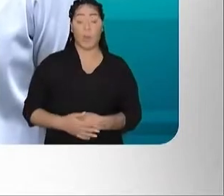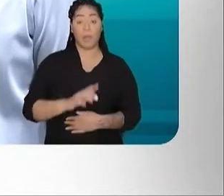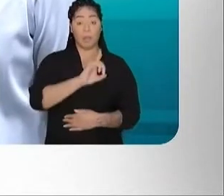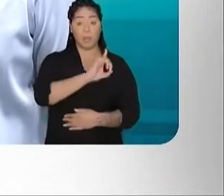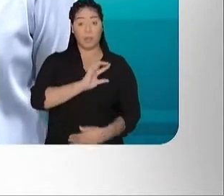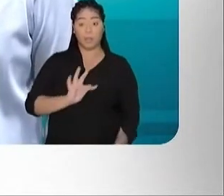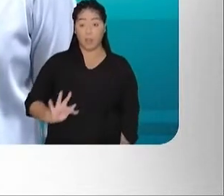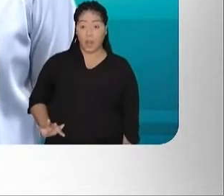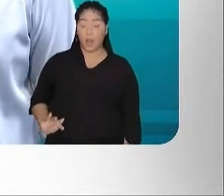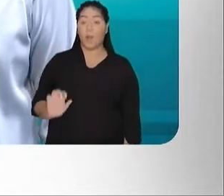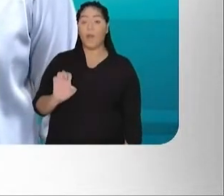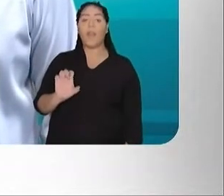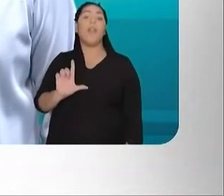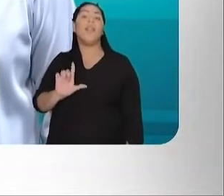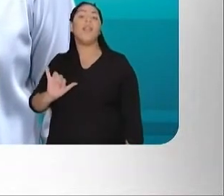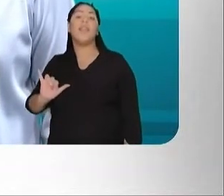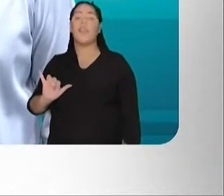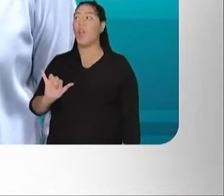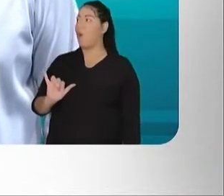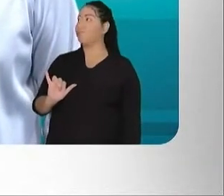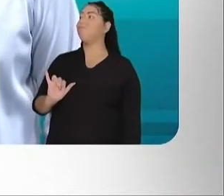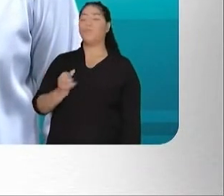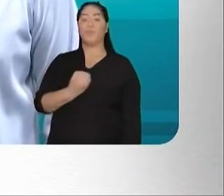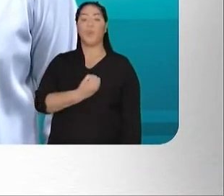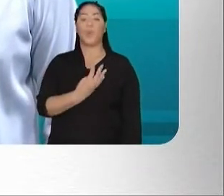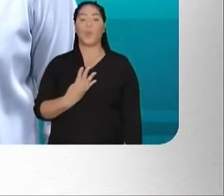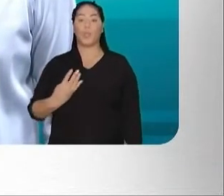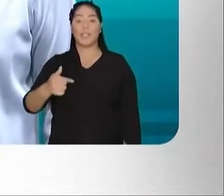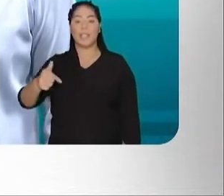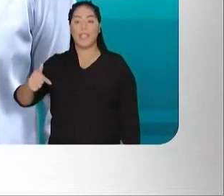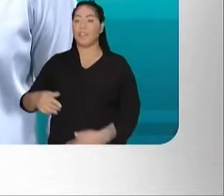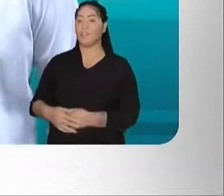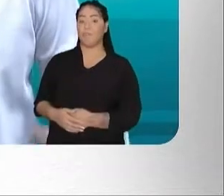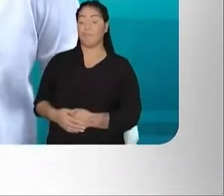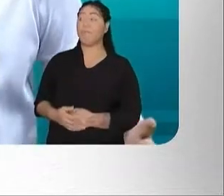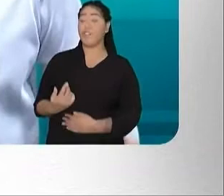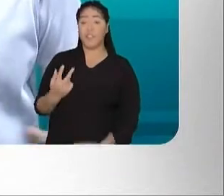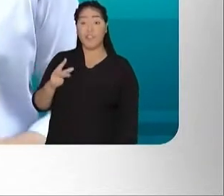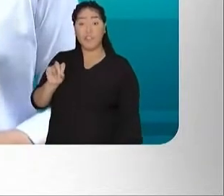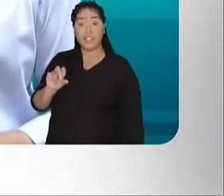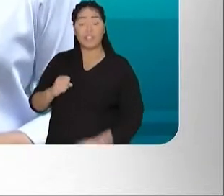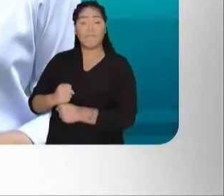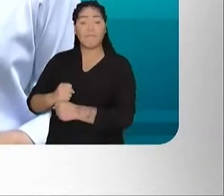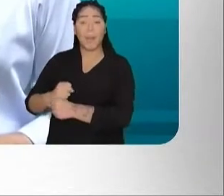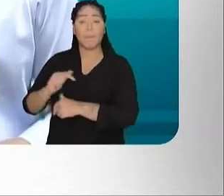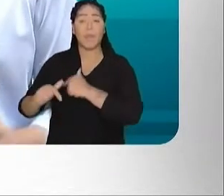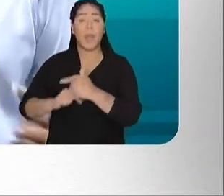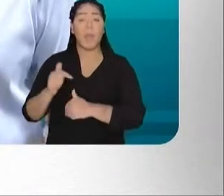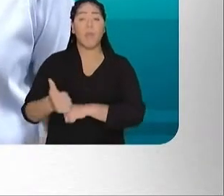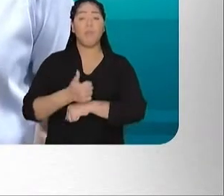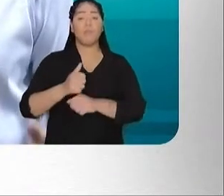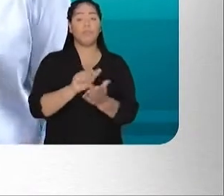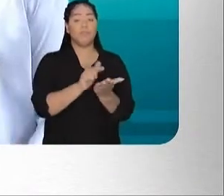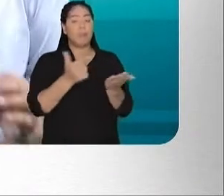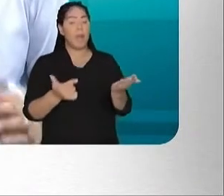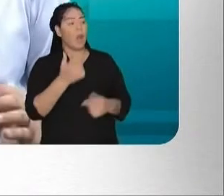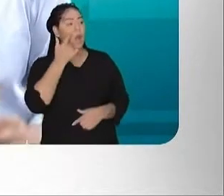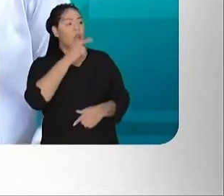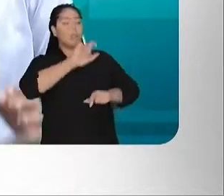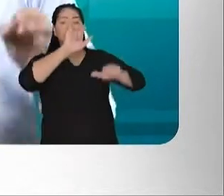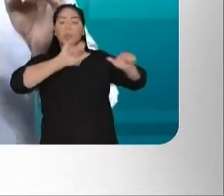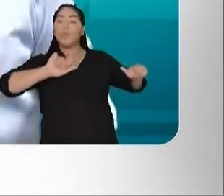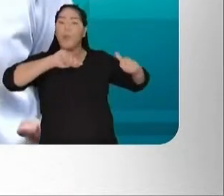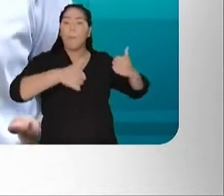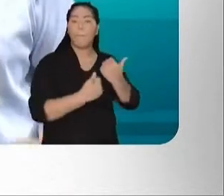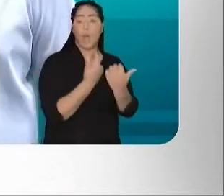gente! Para deputado federal, Eli Correia Filho, 4477. Há mais de 20 anos, atuo como repórter do povo em defesa